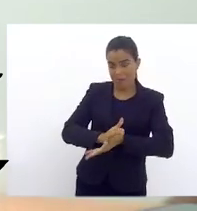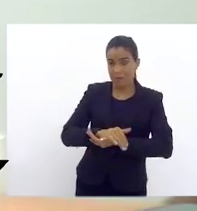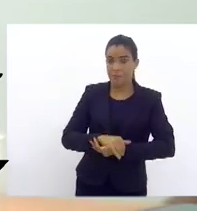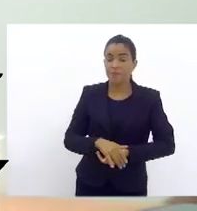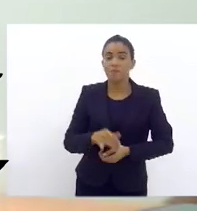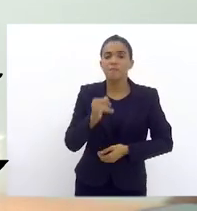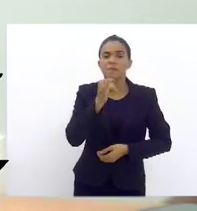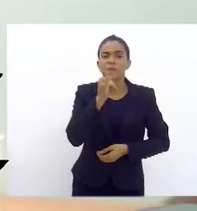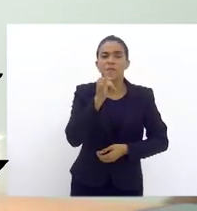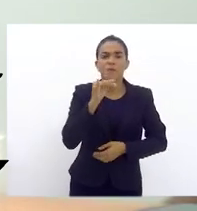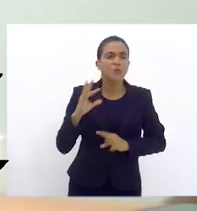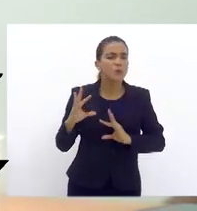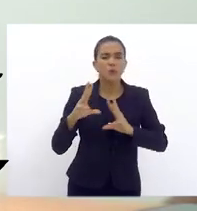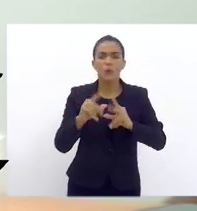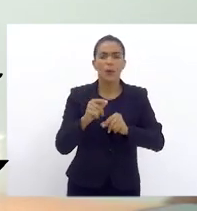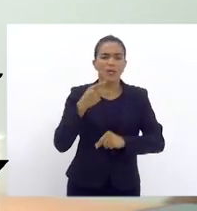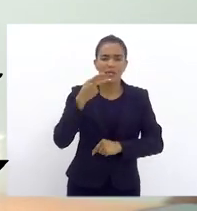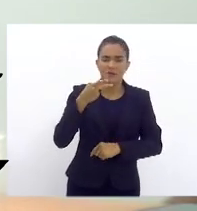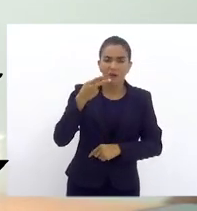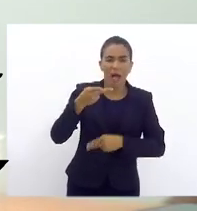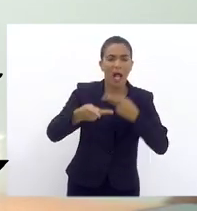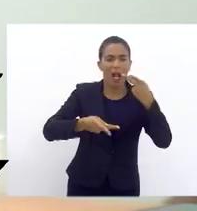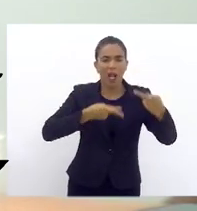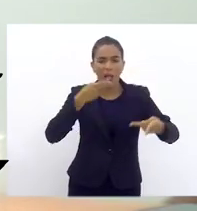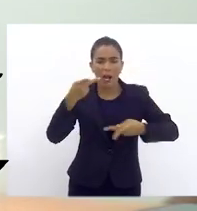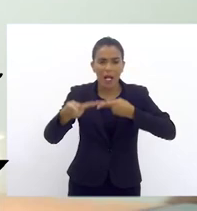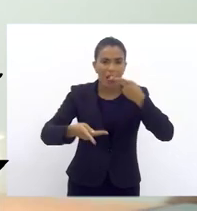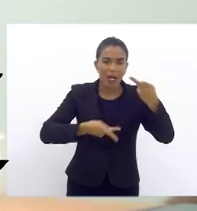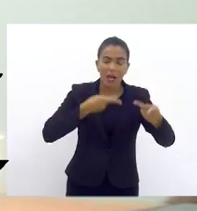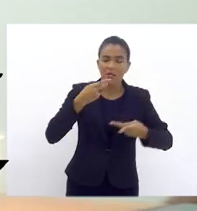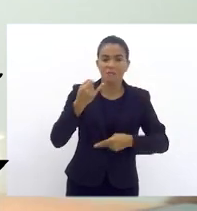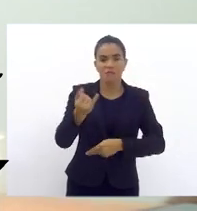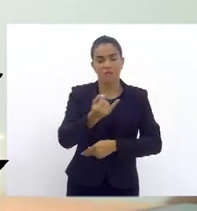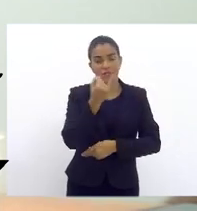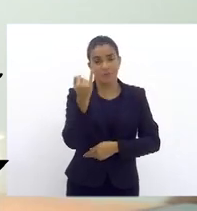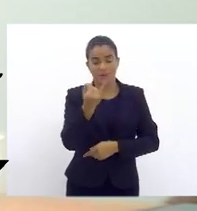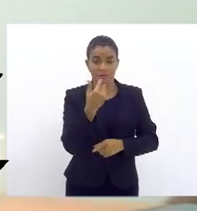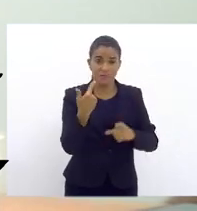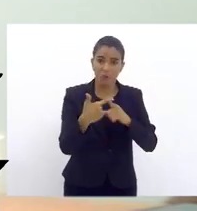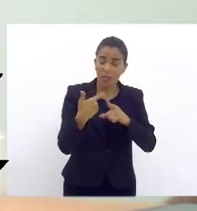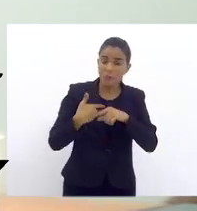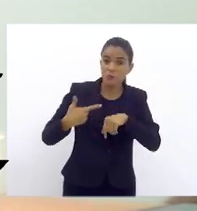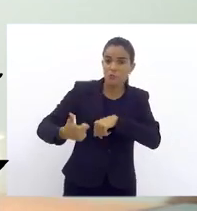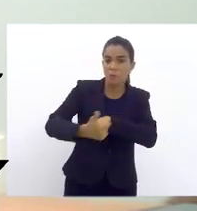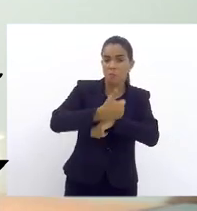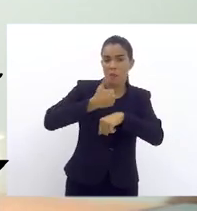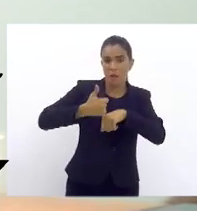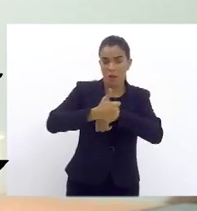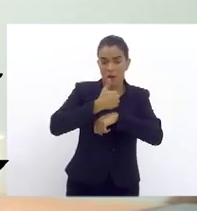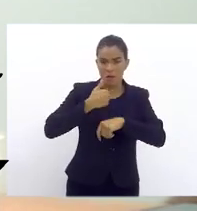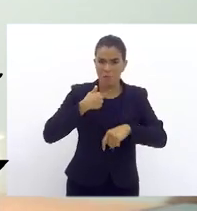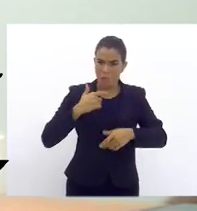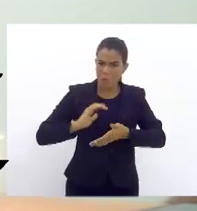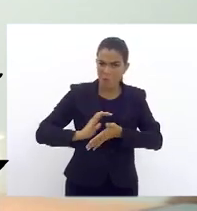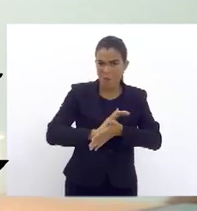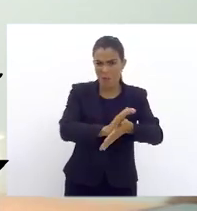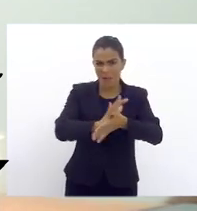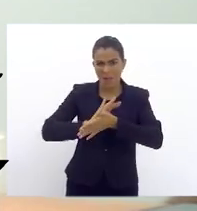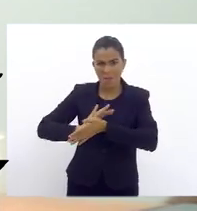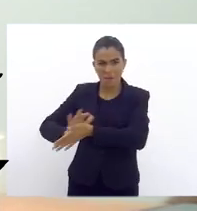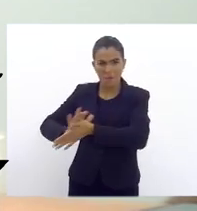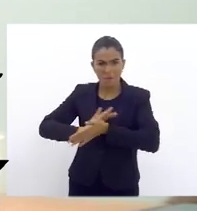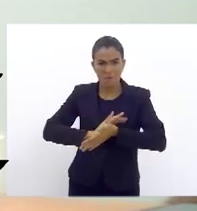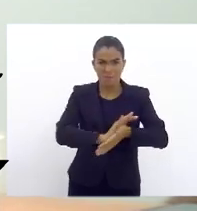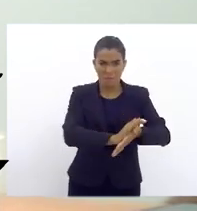aliás todas as falas aqui foram brilhantes importantes é porque porque isso nos aprimora o preconceito de qualquer origem